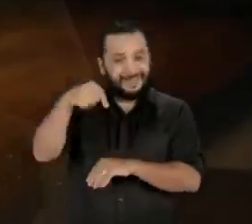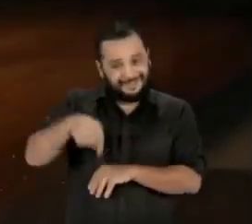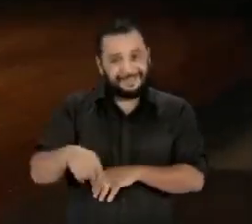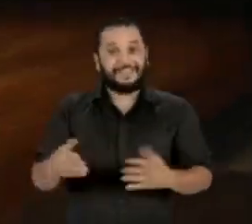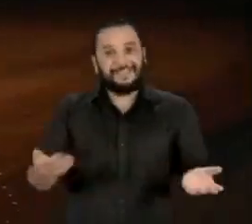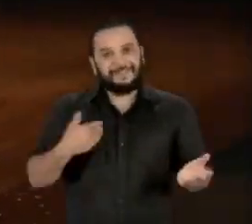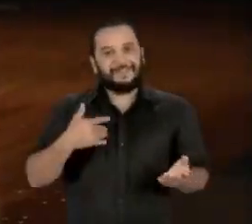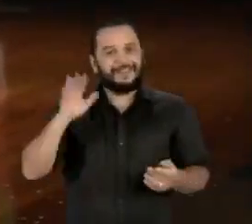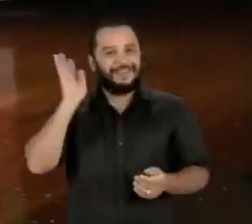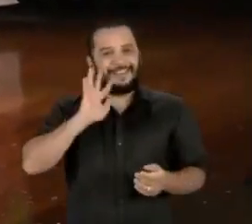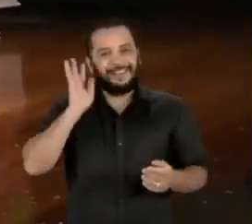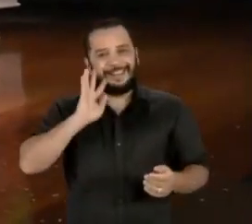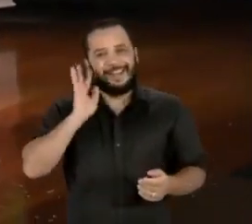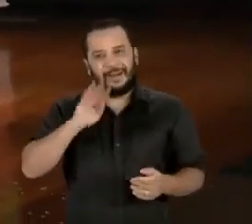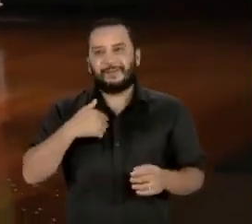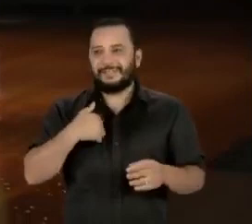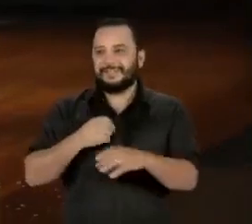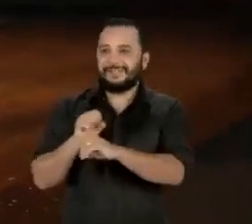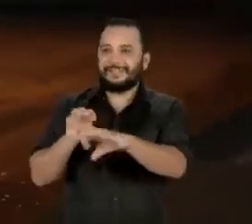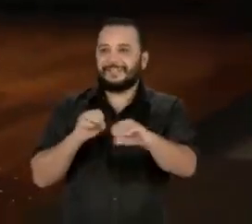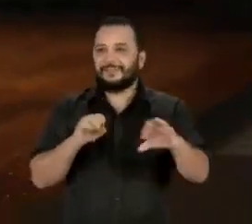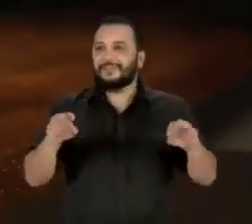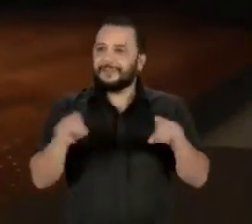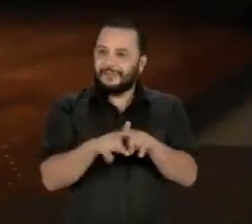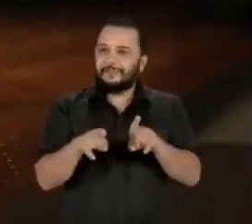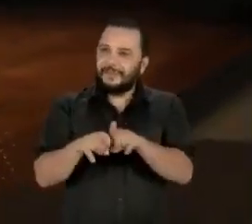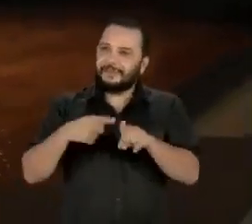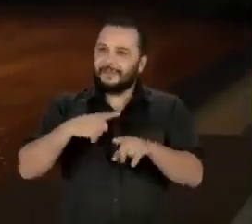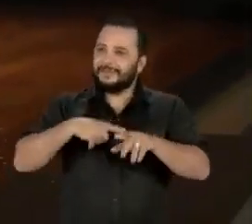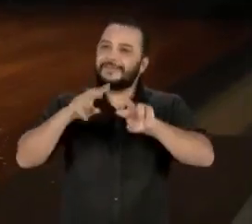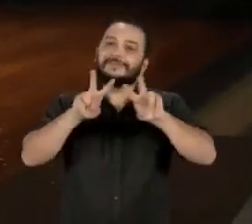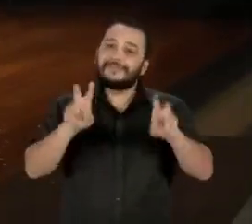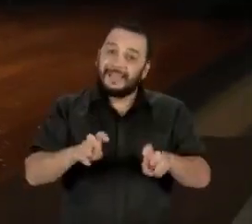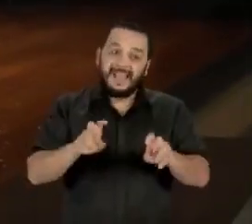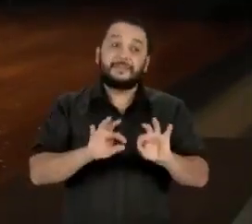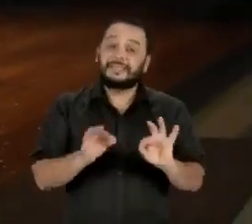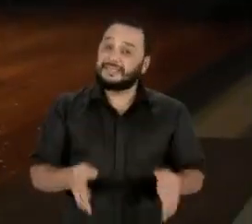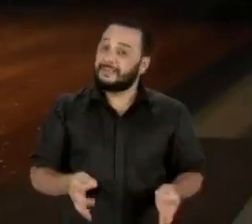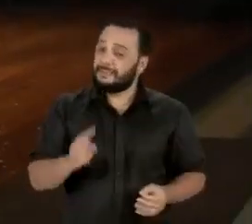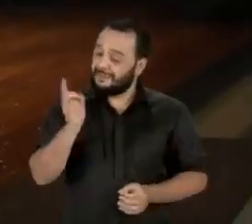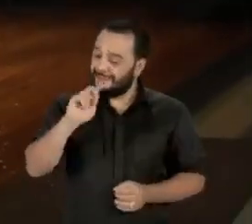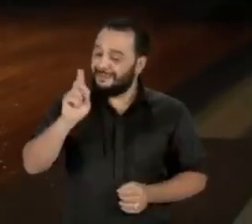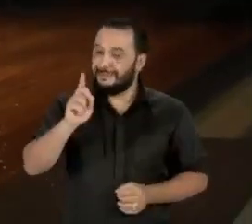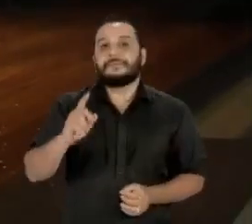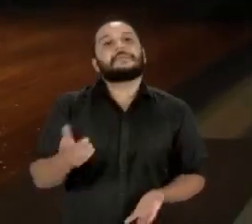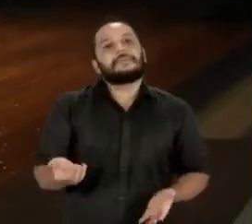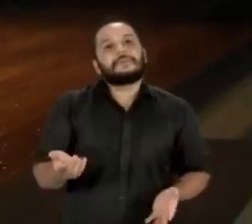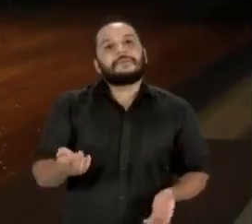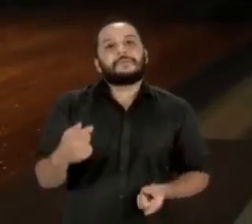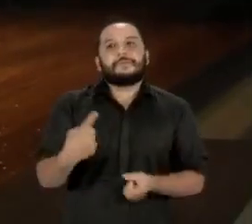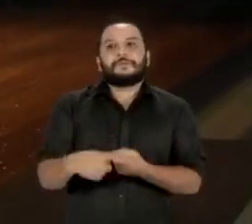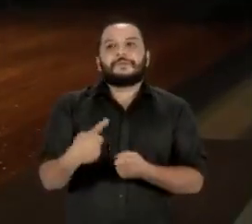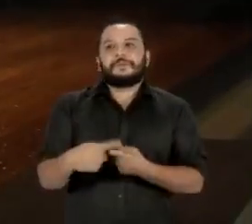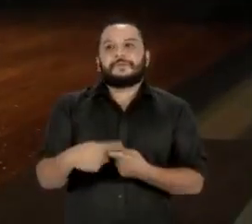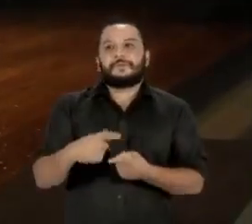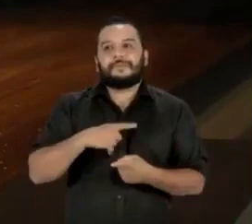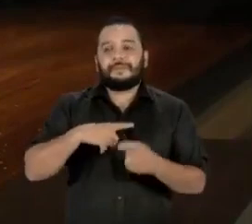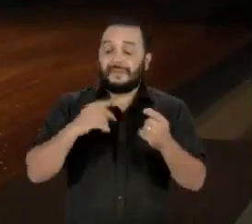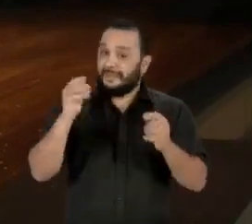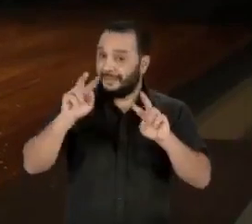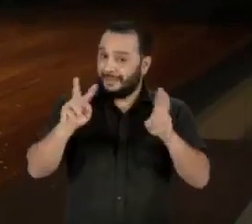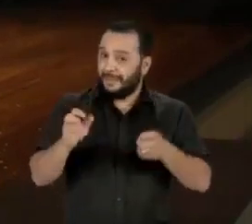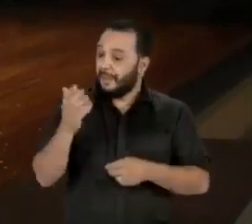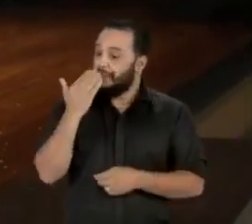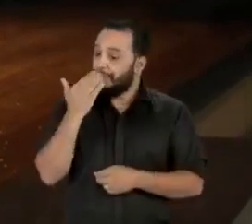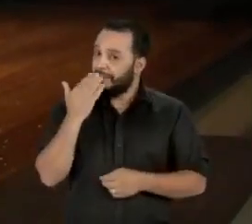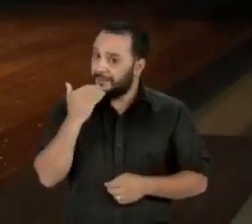divertido e muito instrutivo também. E falar sobre esse tema, né, Ronaldo, não é tão simples assim, né, quando o tema de alimentação, principalmente